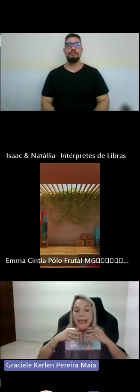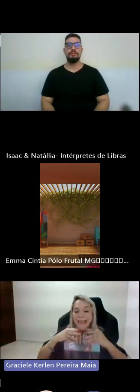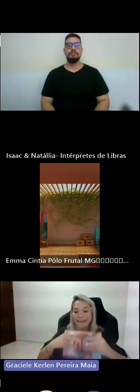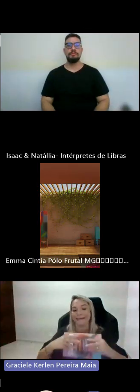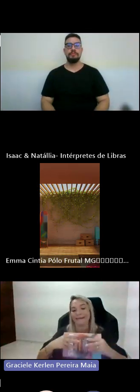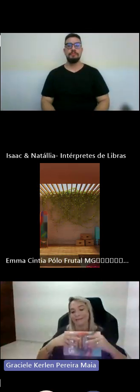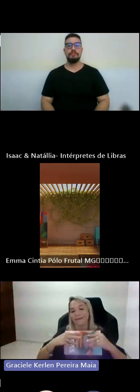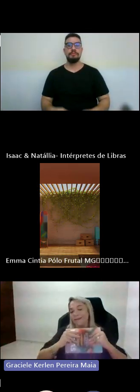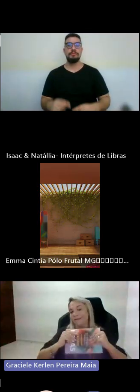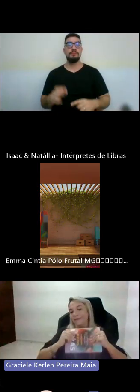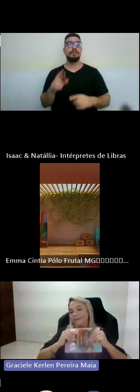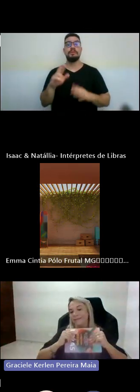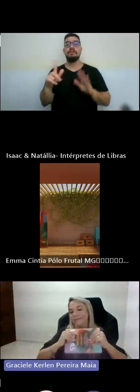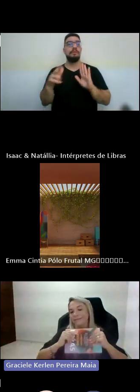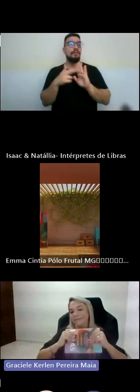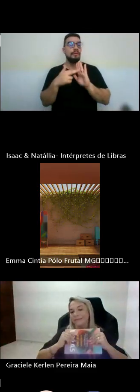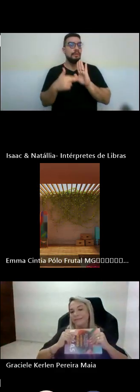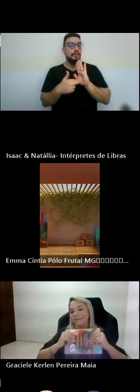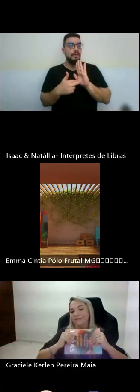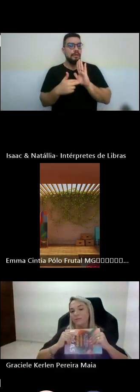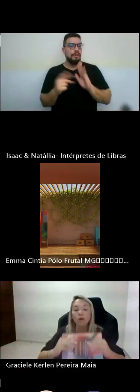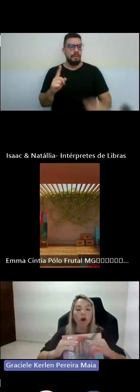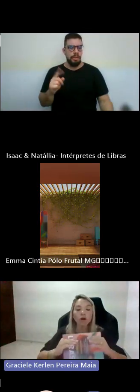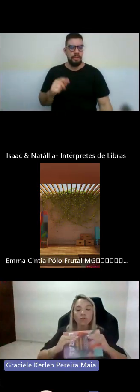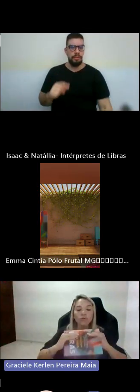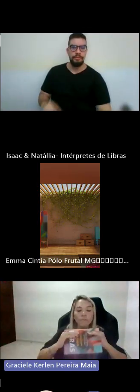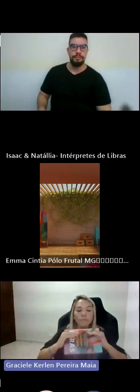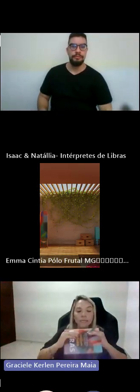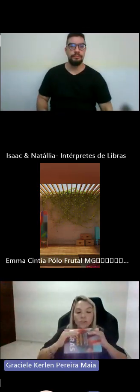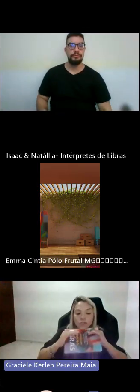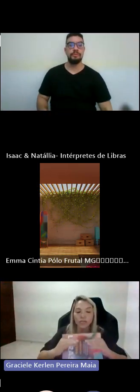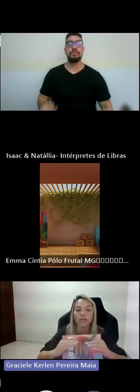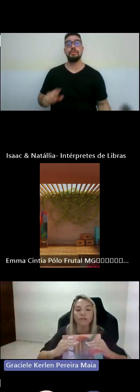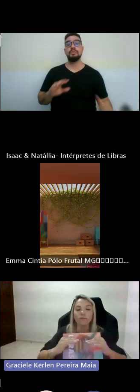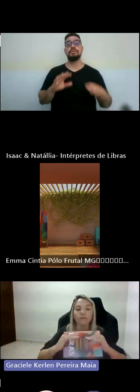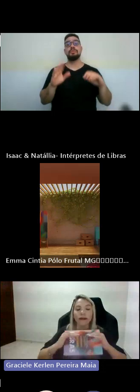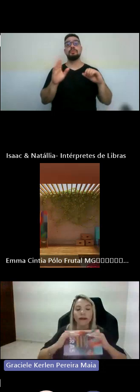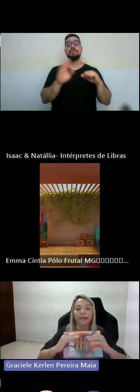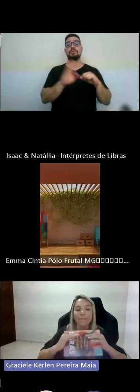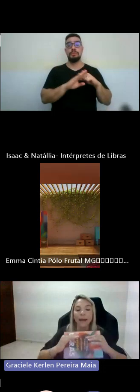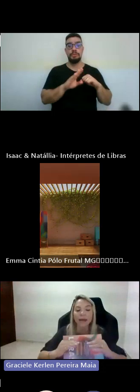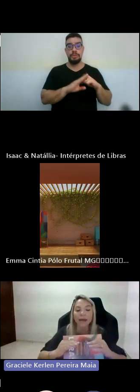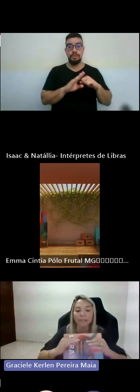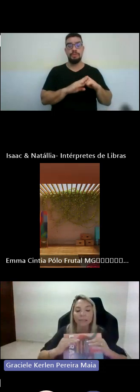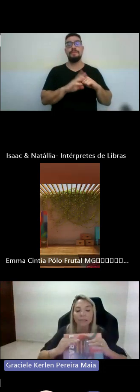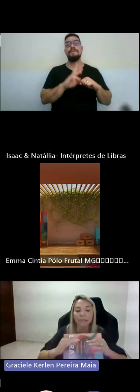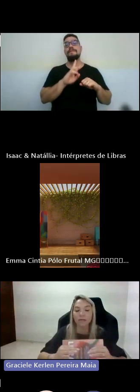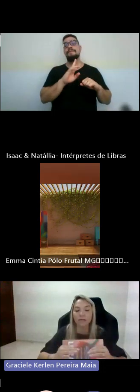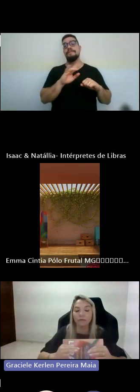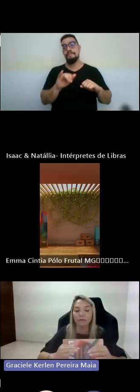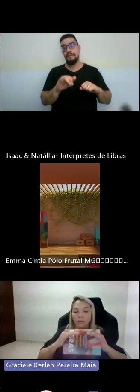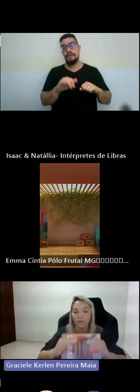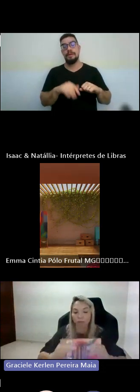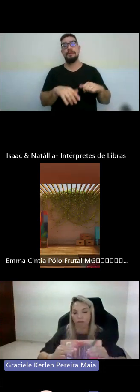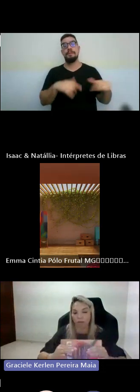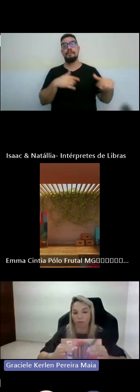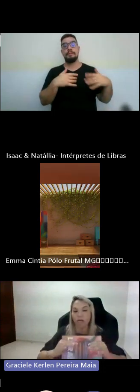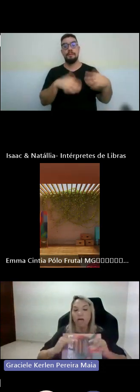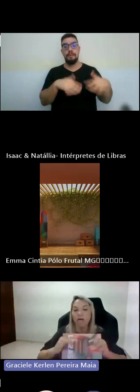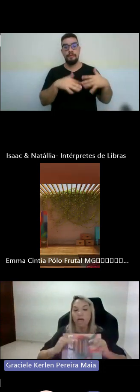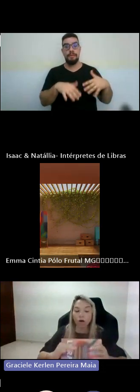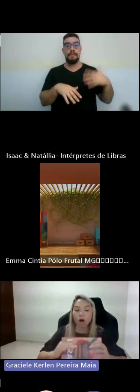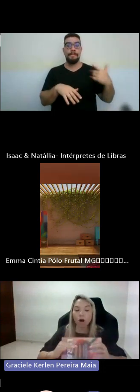não é uma regra assim. Todo substantivo vai ter mais movimento do que